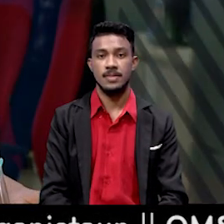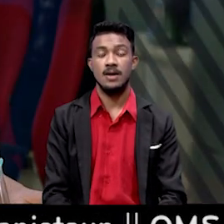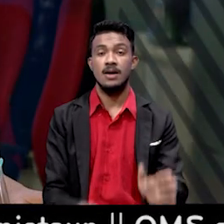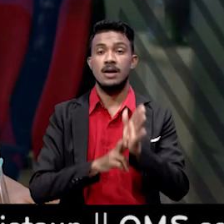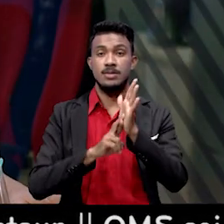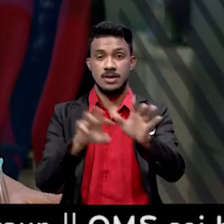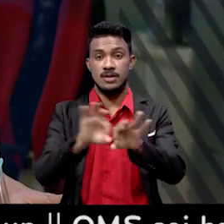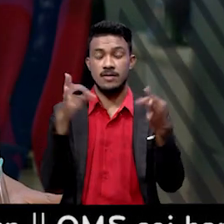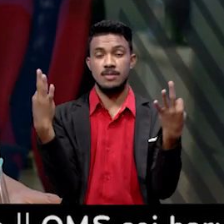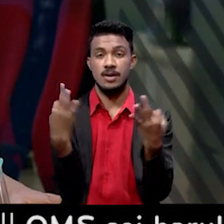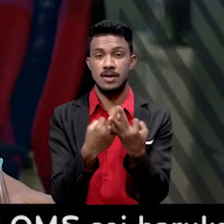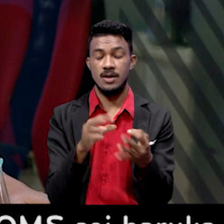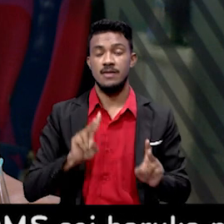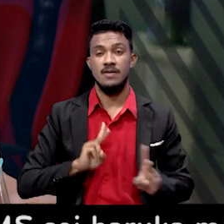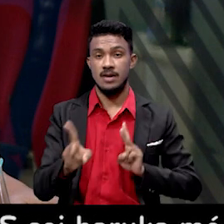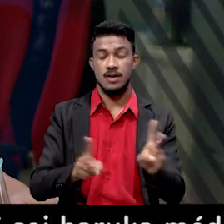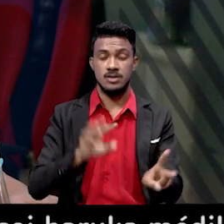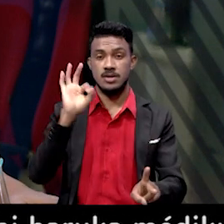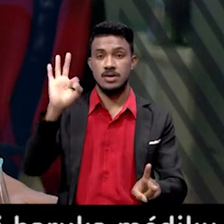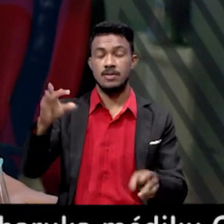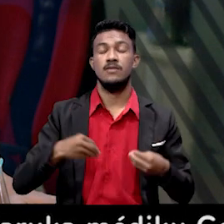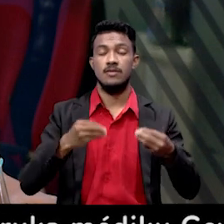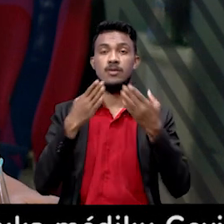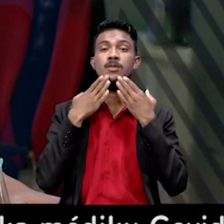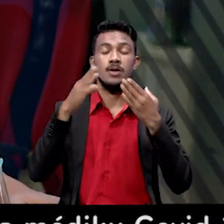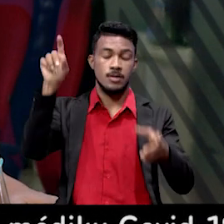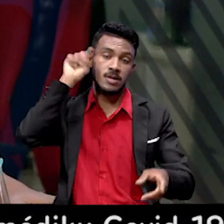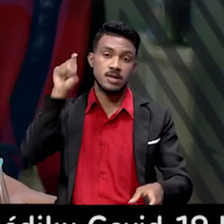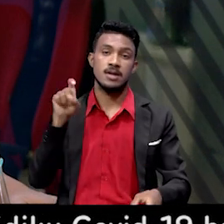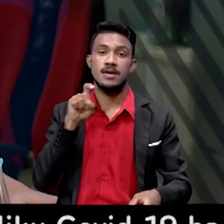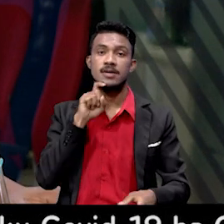Representante família Saudoso Nancia agradece ao líder nacional Kaira Alexandrina Guzmaung.